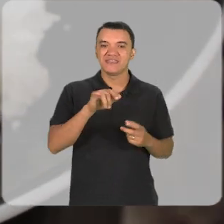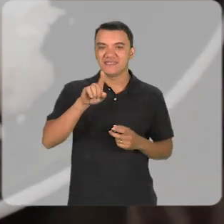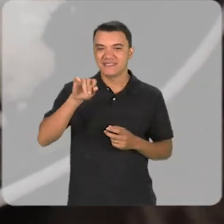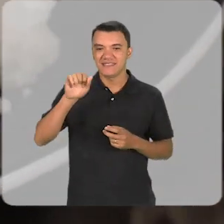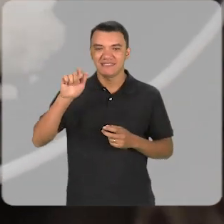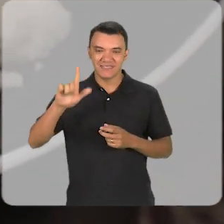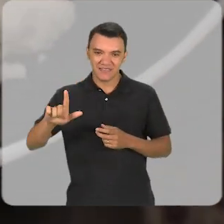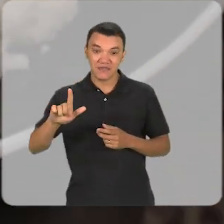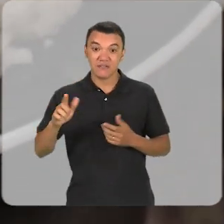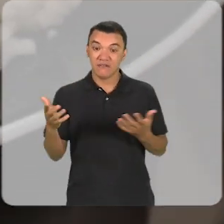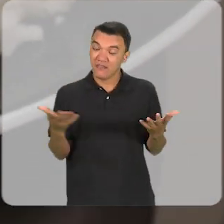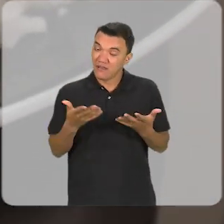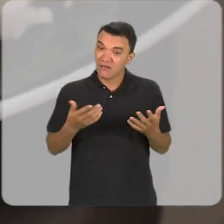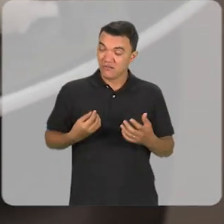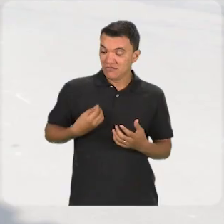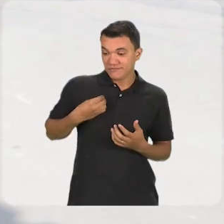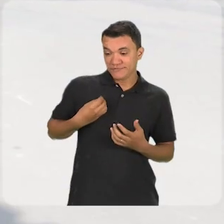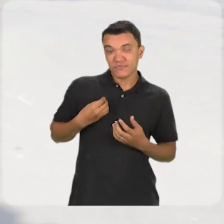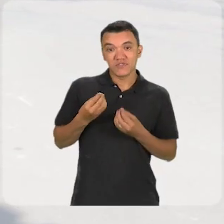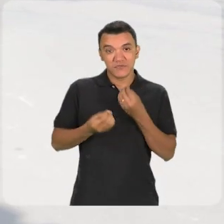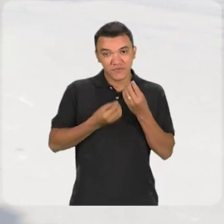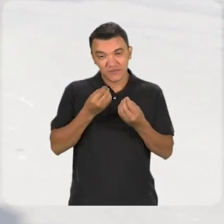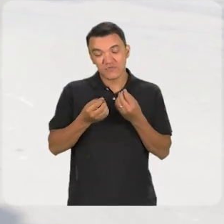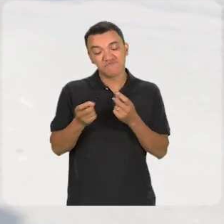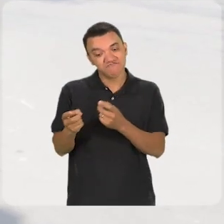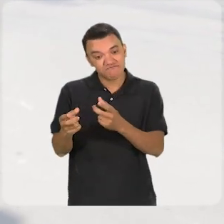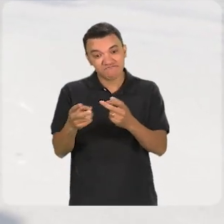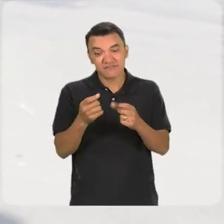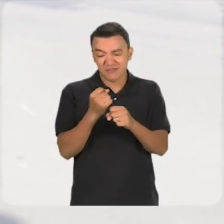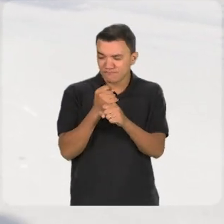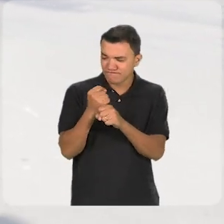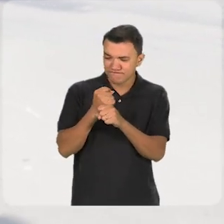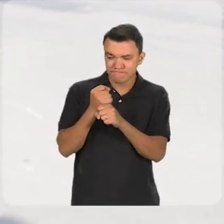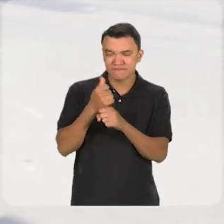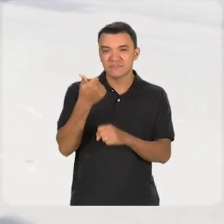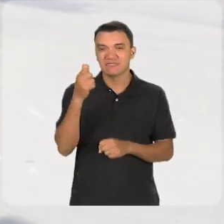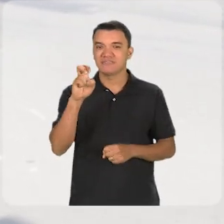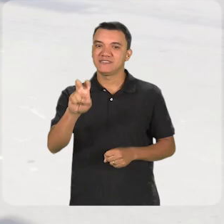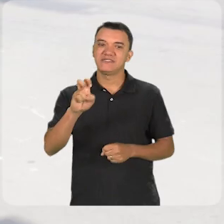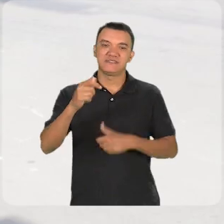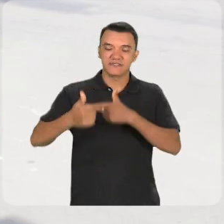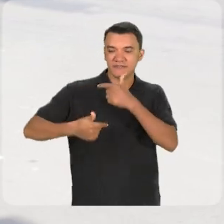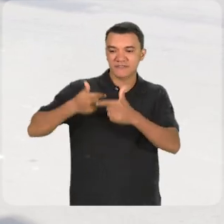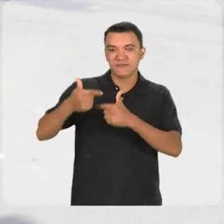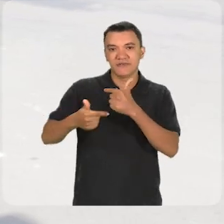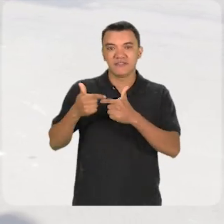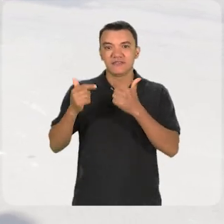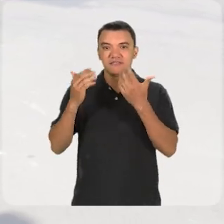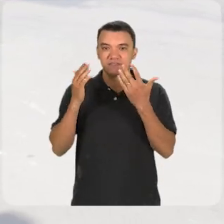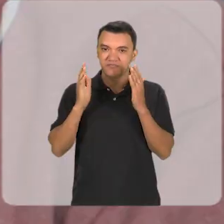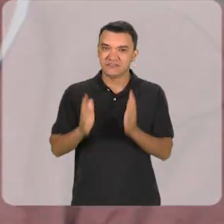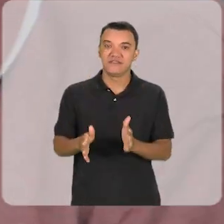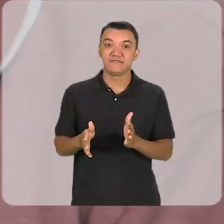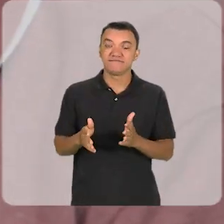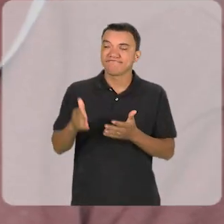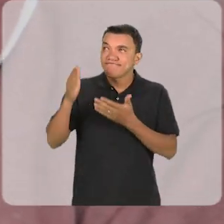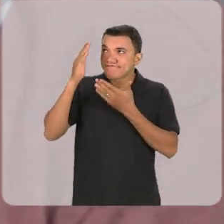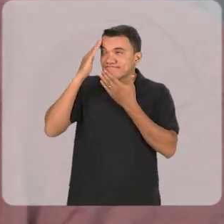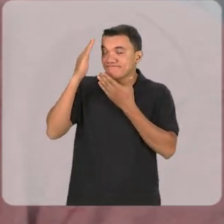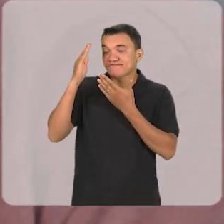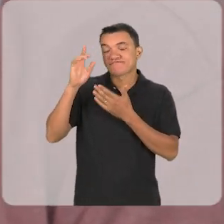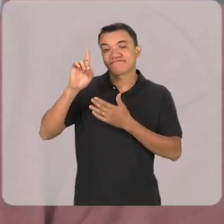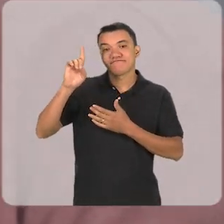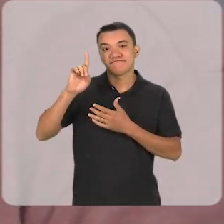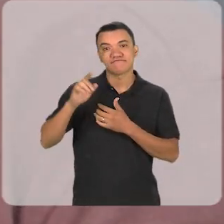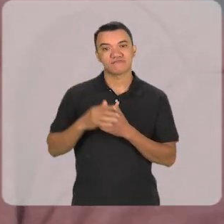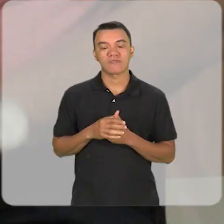E agora sobrevivo sobre isso. Já faz 15 anos já nessa profissão. E só tenho a agradecer a Deus. Como era feito